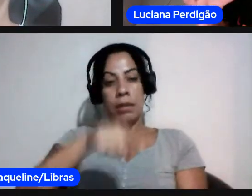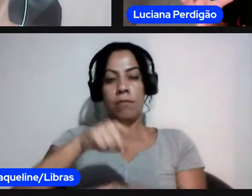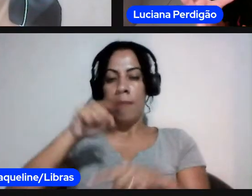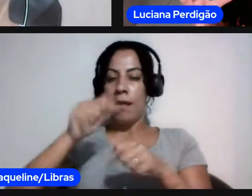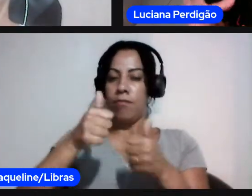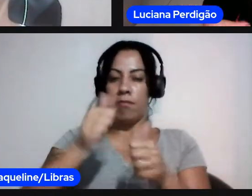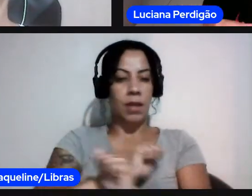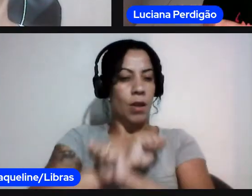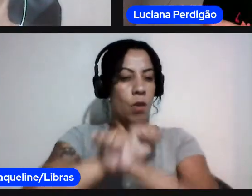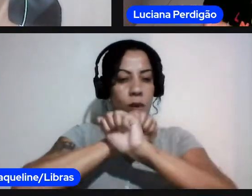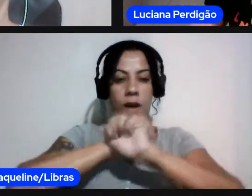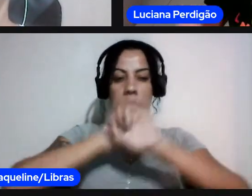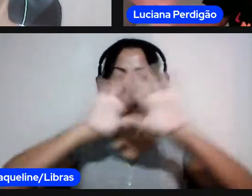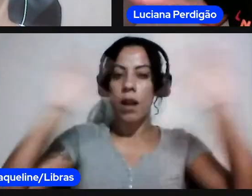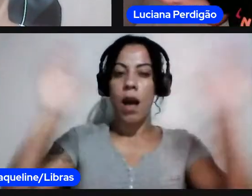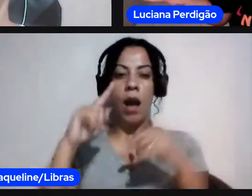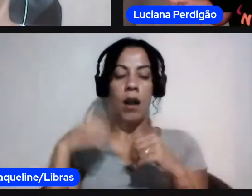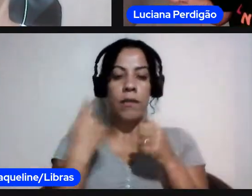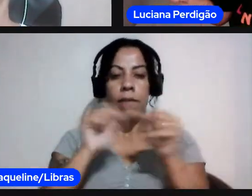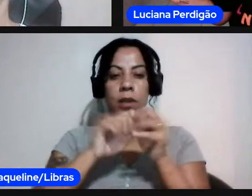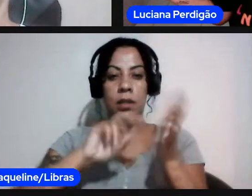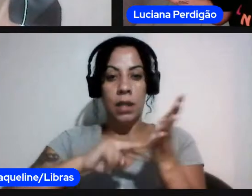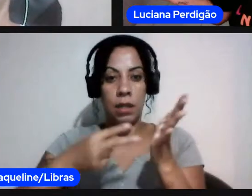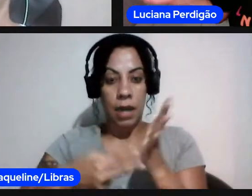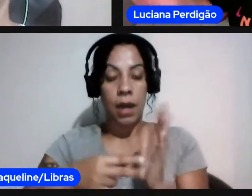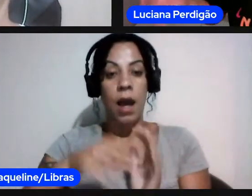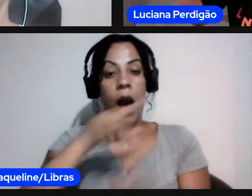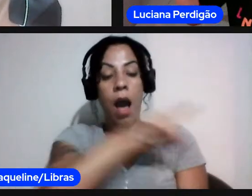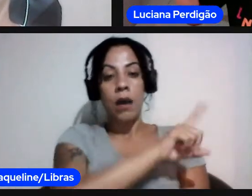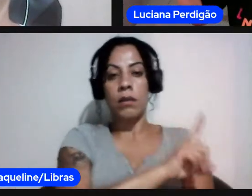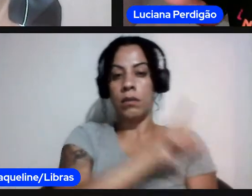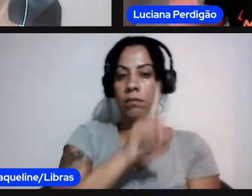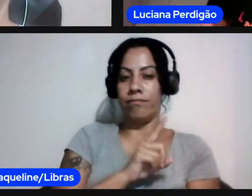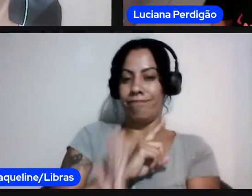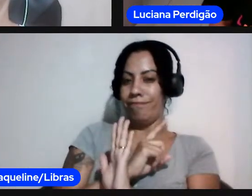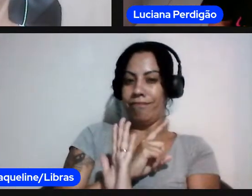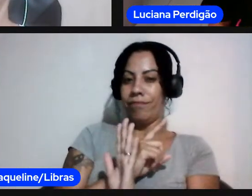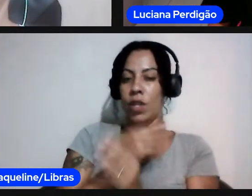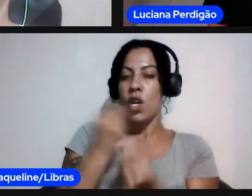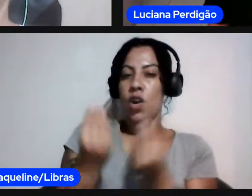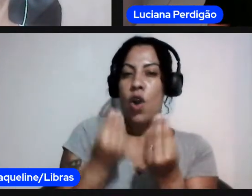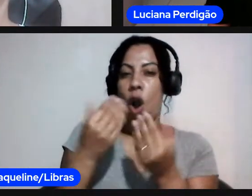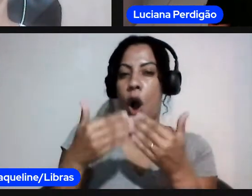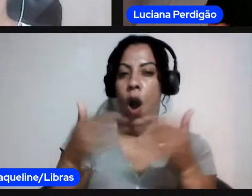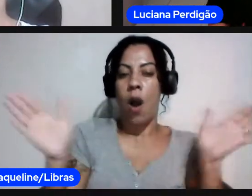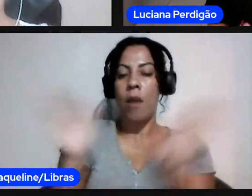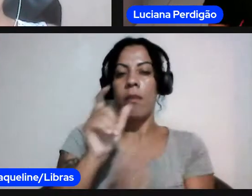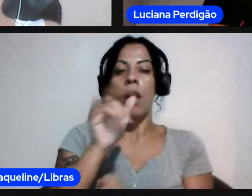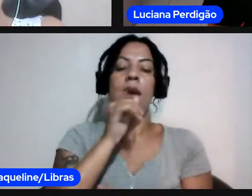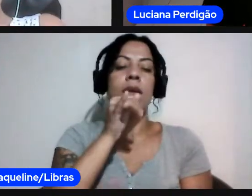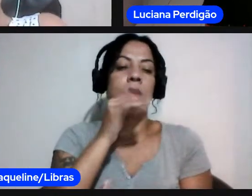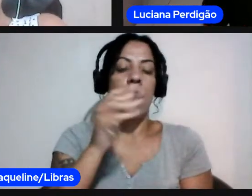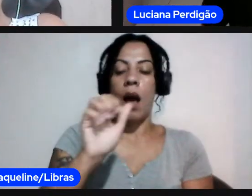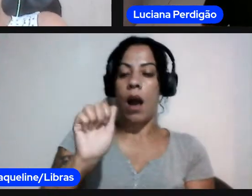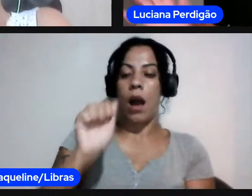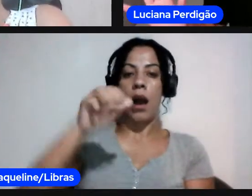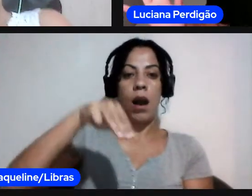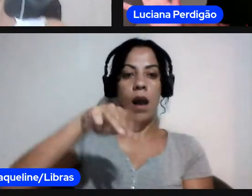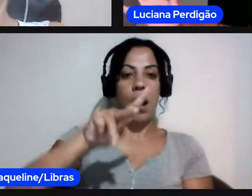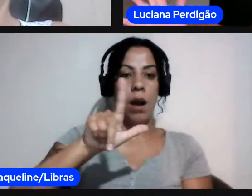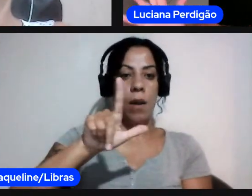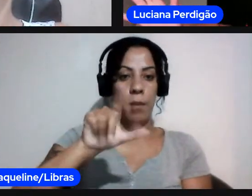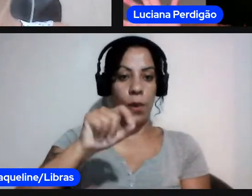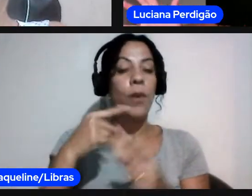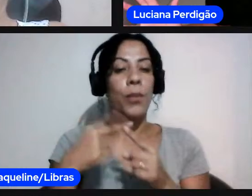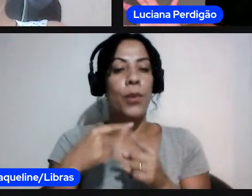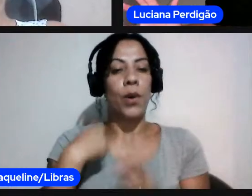está traduzindo, e ele vem com uma questão, mas como assim amplo? É um exemplo que eu sempre uso, que a primeira vez que eu fui